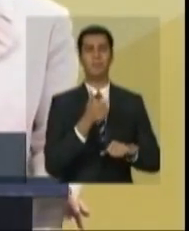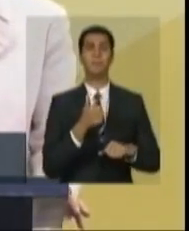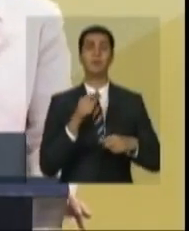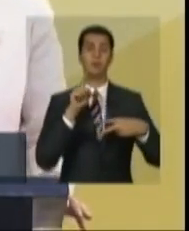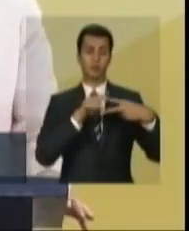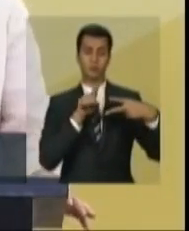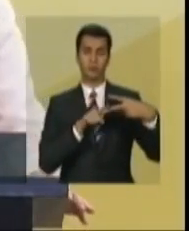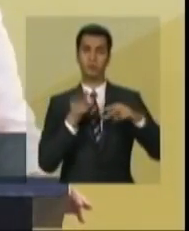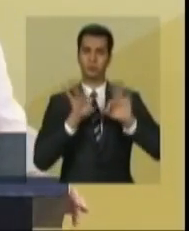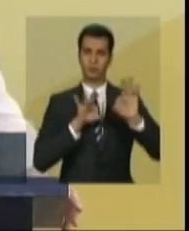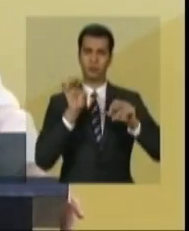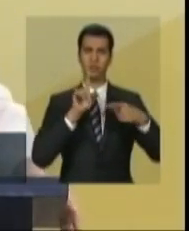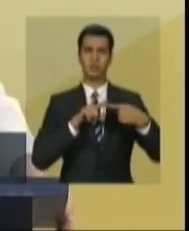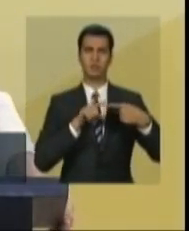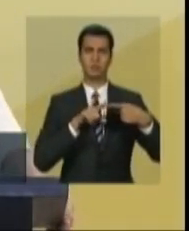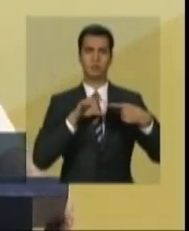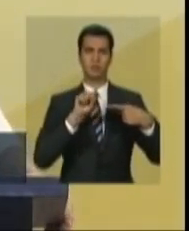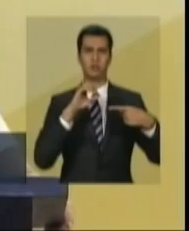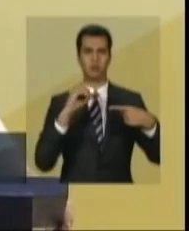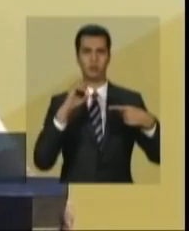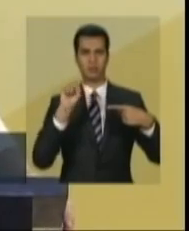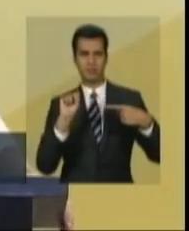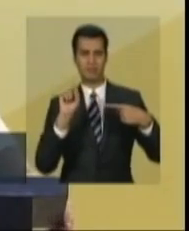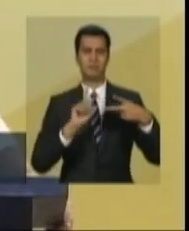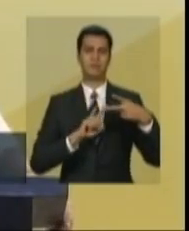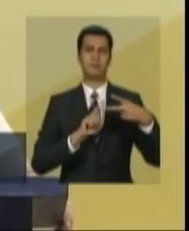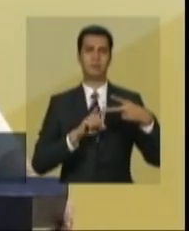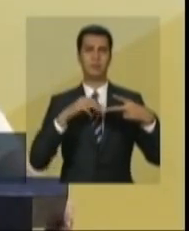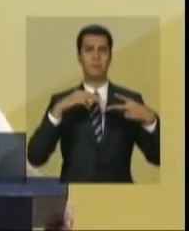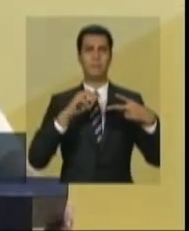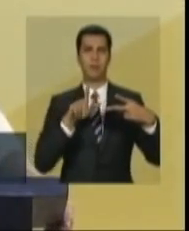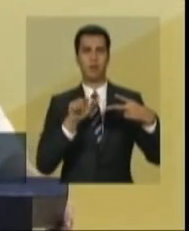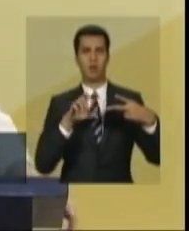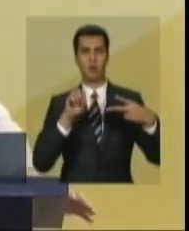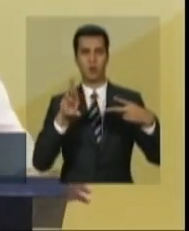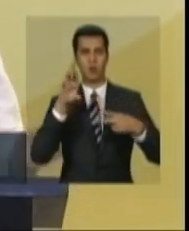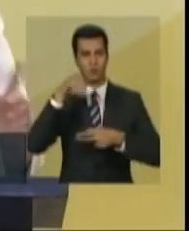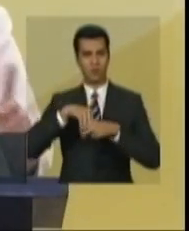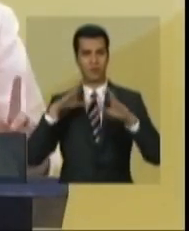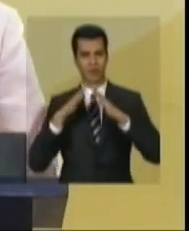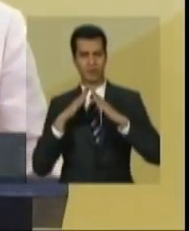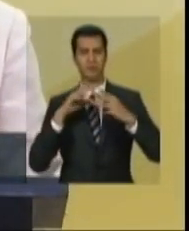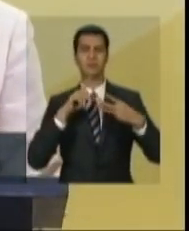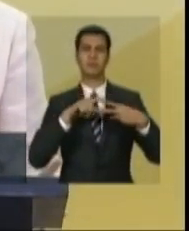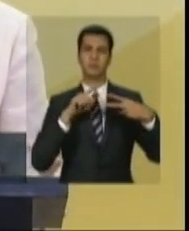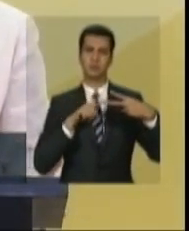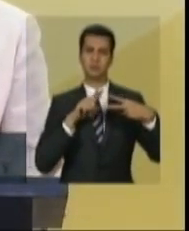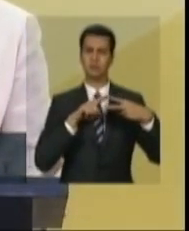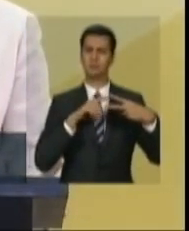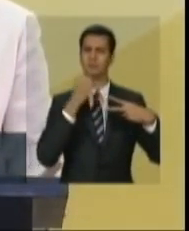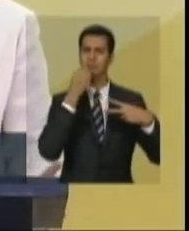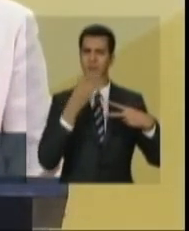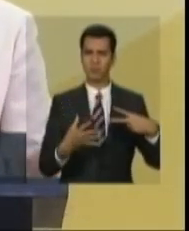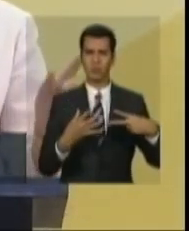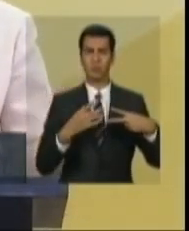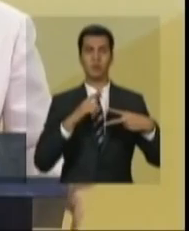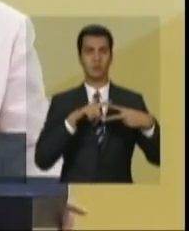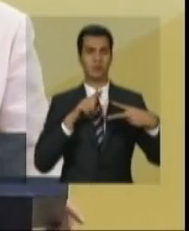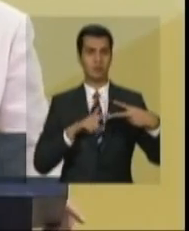programas importantes e de implantação complexa, que não vão resolver